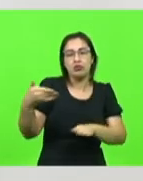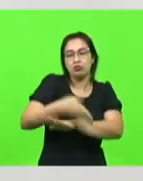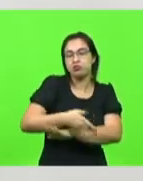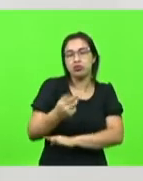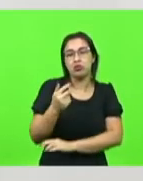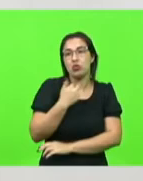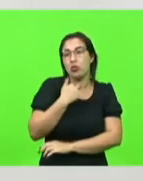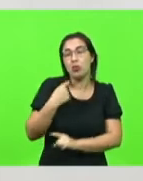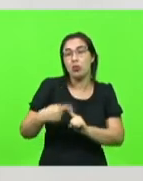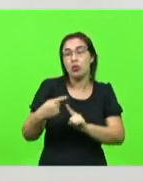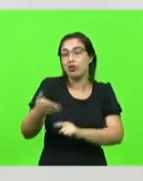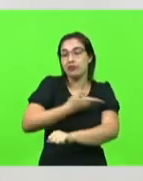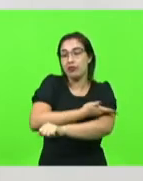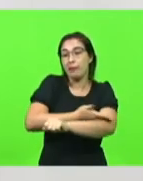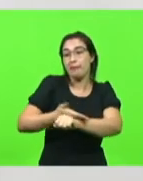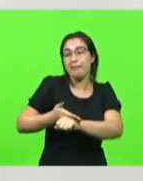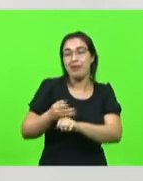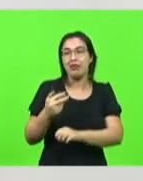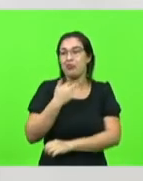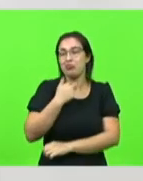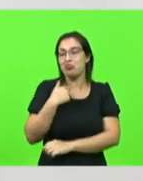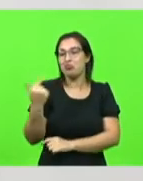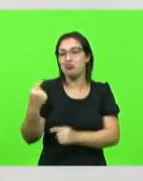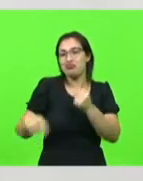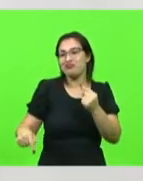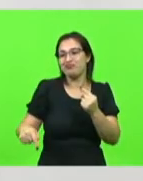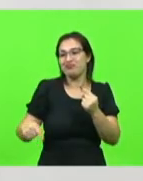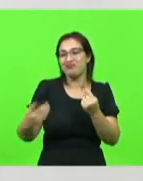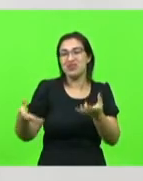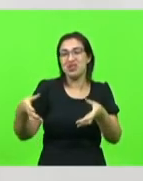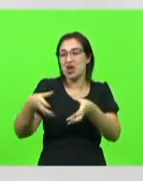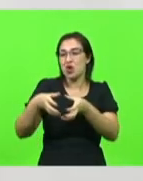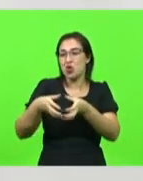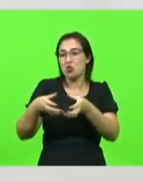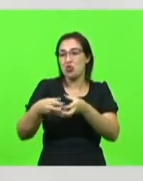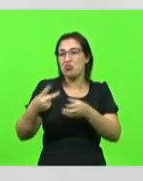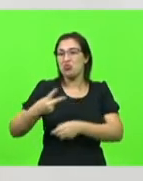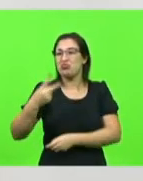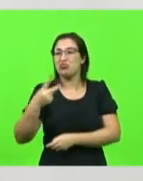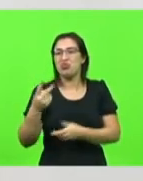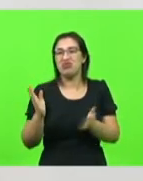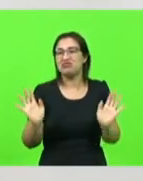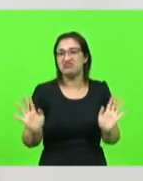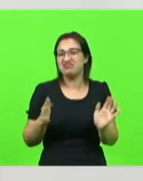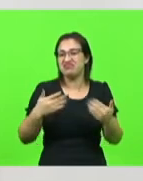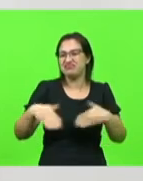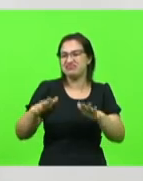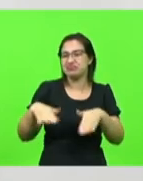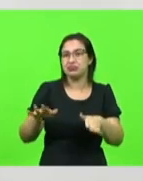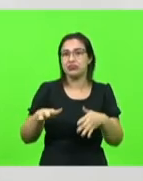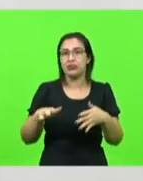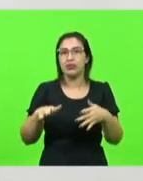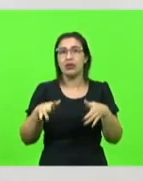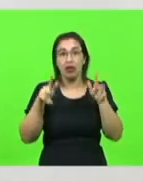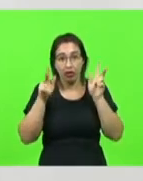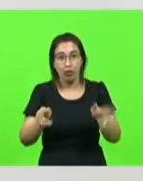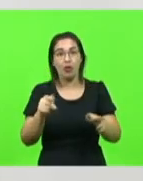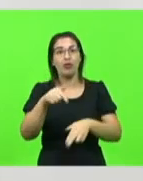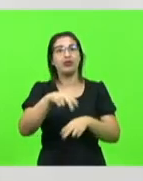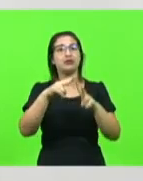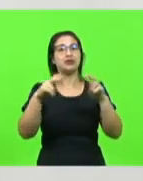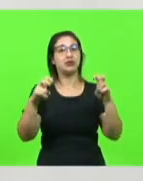raça ariana, então vocês são considerados cidadão de segunda classe. Literalmente o que estão implantando em Santa